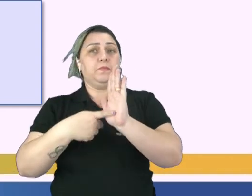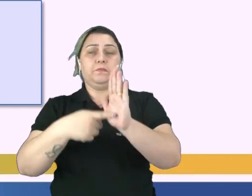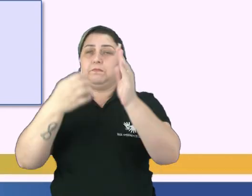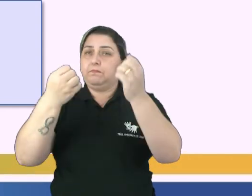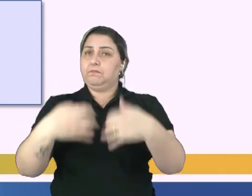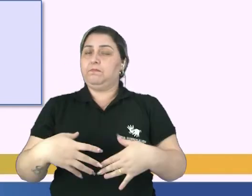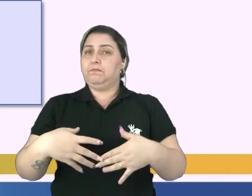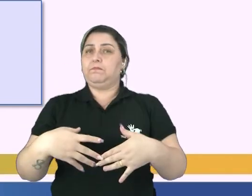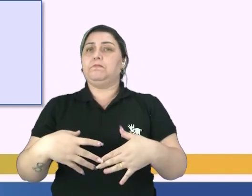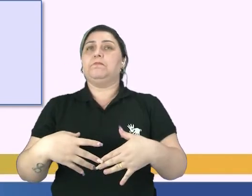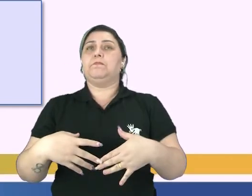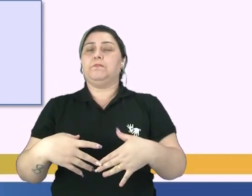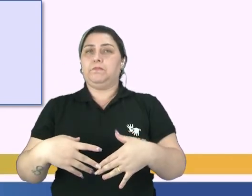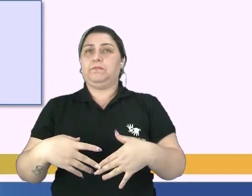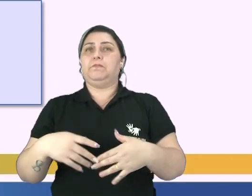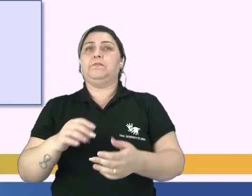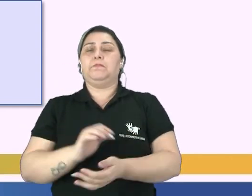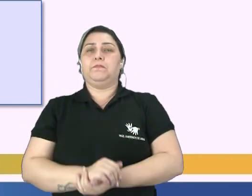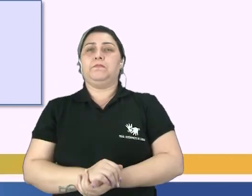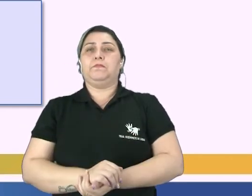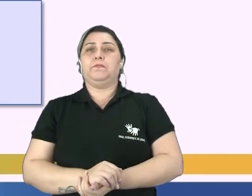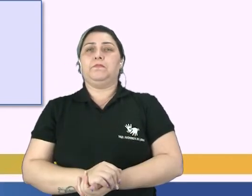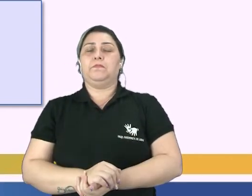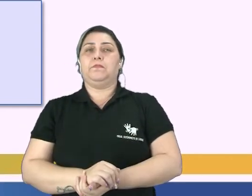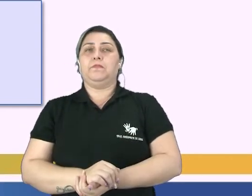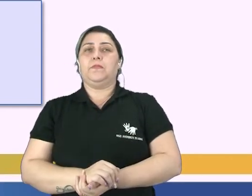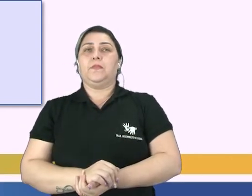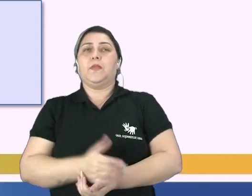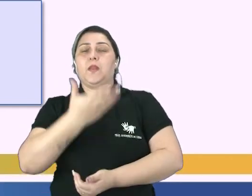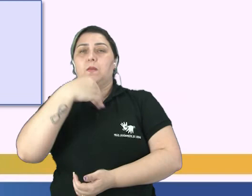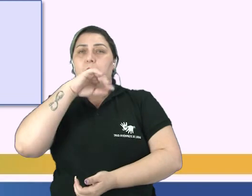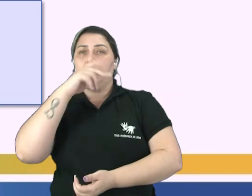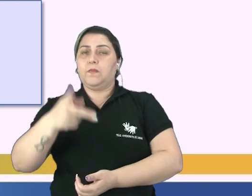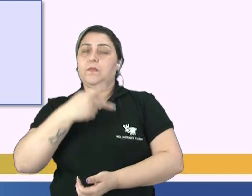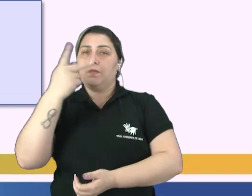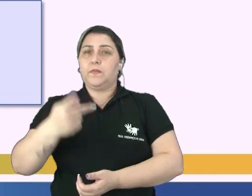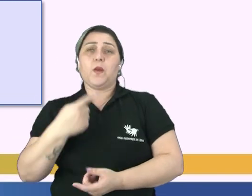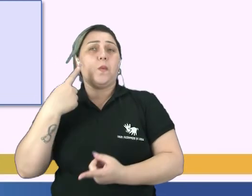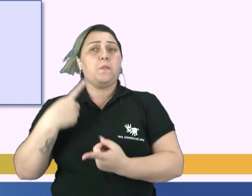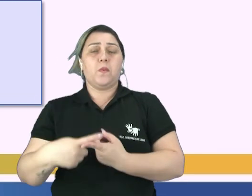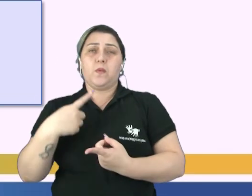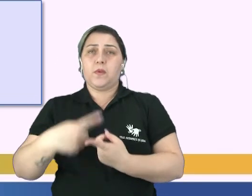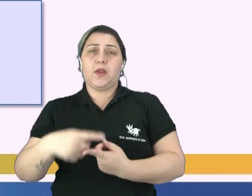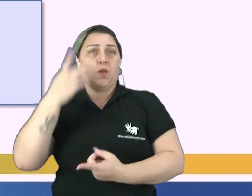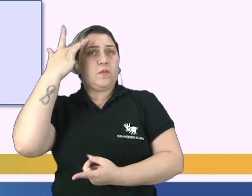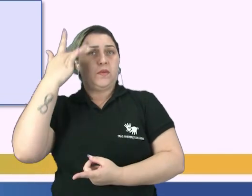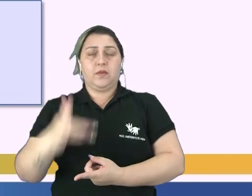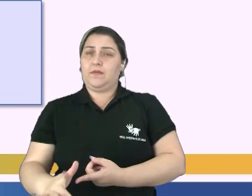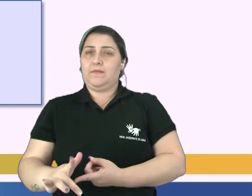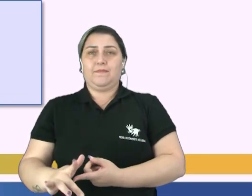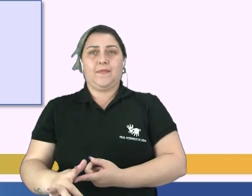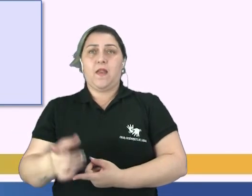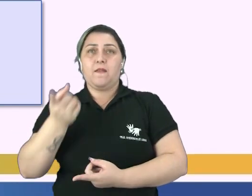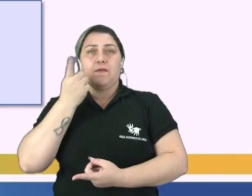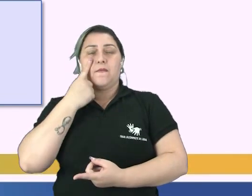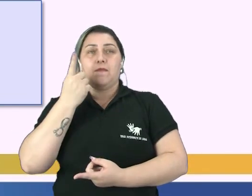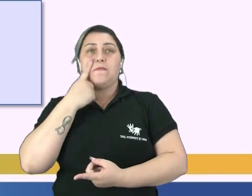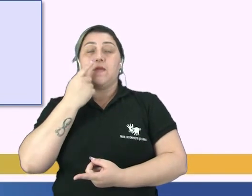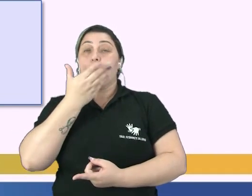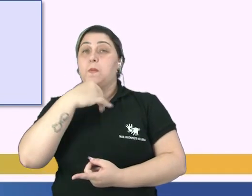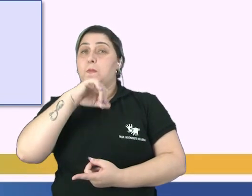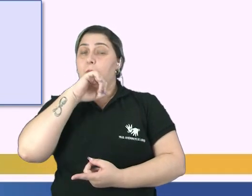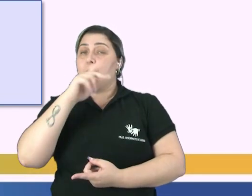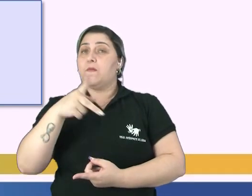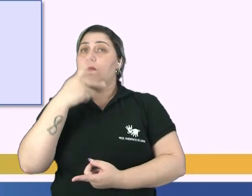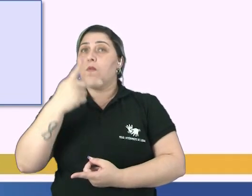explicação, já não equivale a pois. O pai do Armandinho diz o porquê, eu não sei. Vejam, gente, que o pai do Armandinho